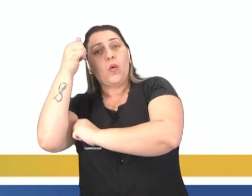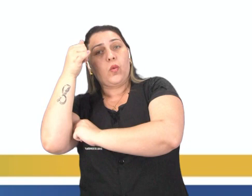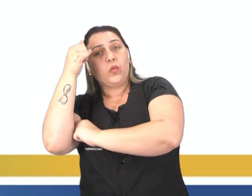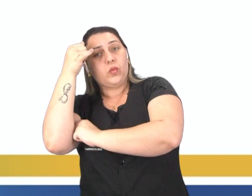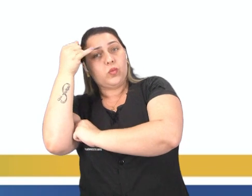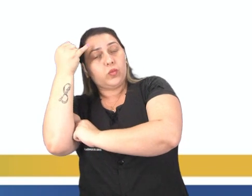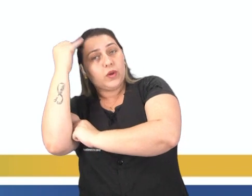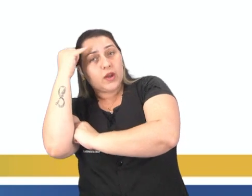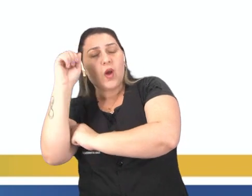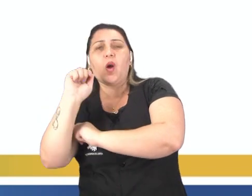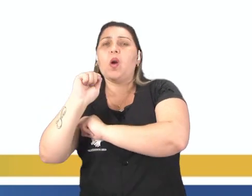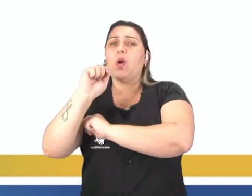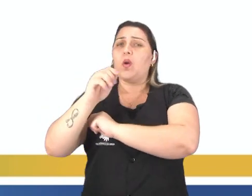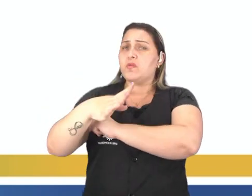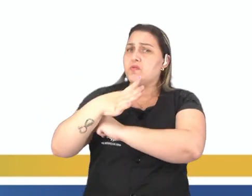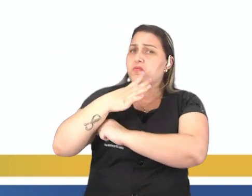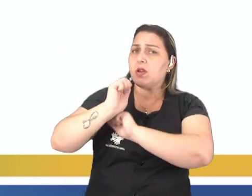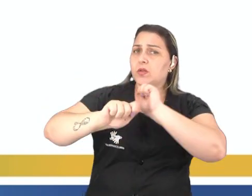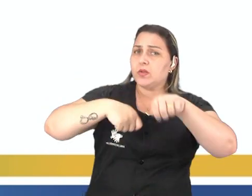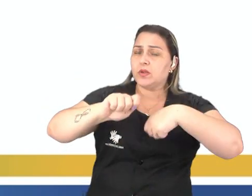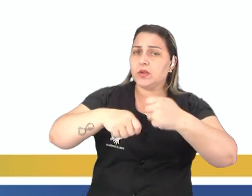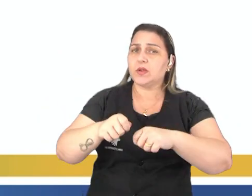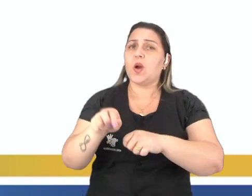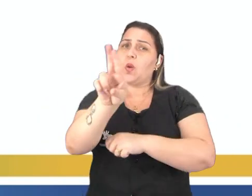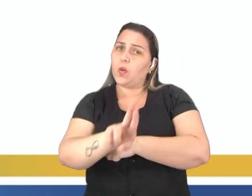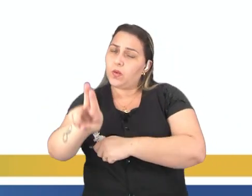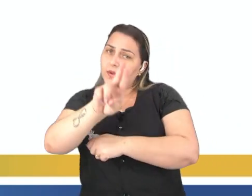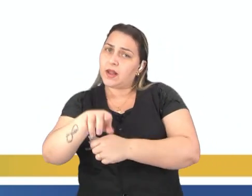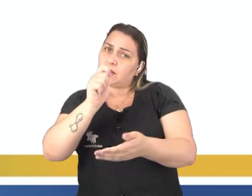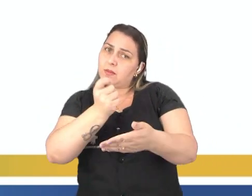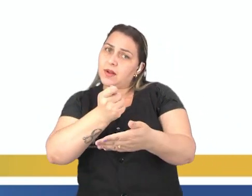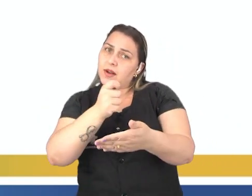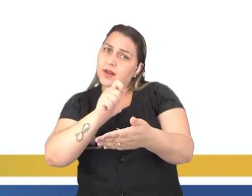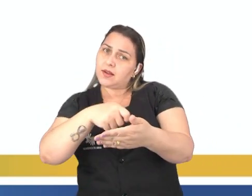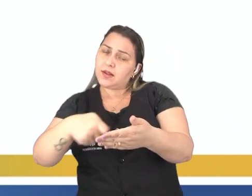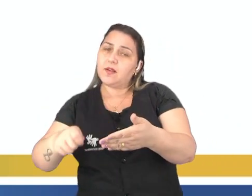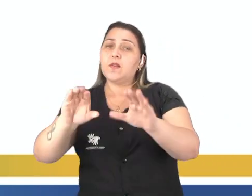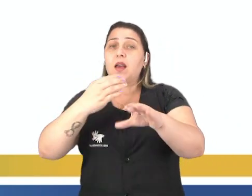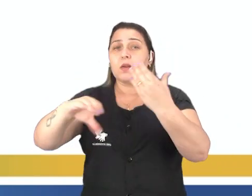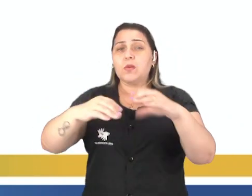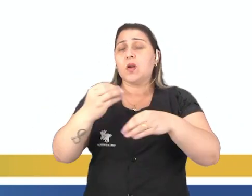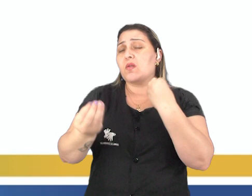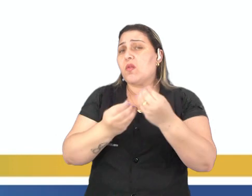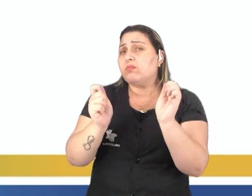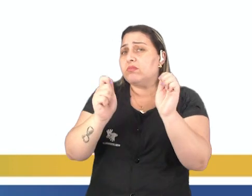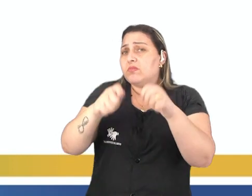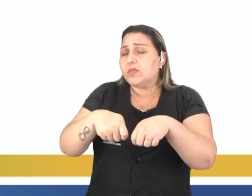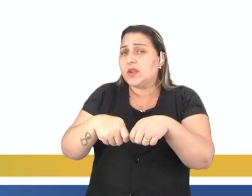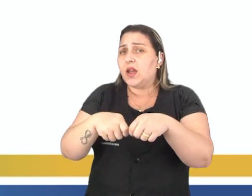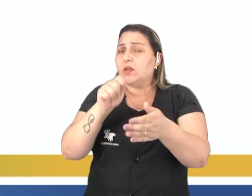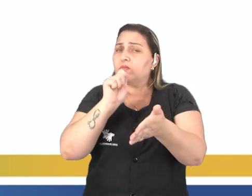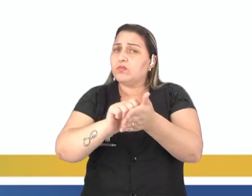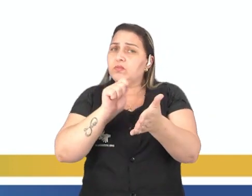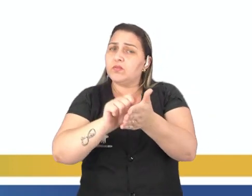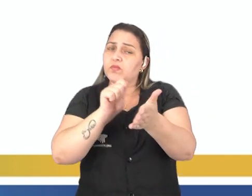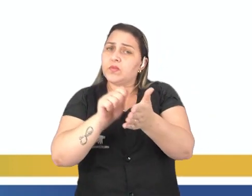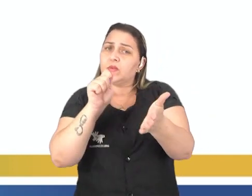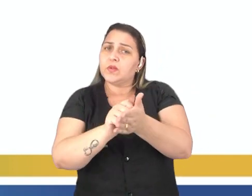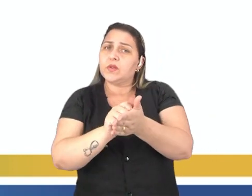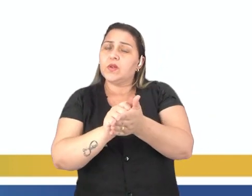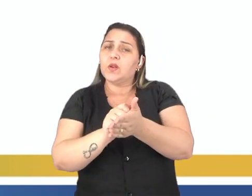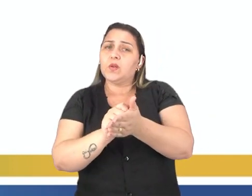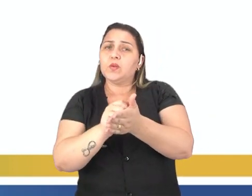conhece os símbolos utilizados para escrever a música? Como é possível registrar ou escrever